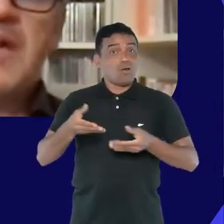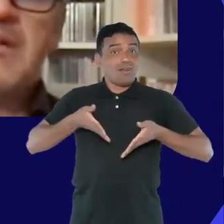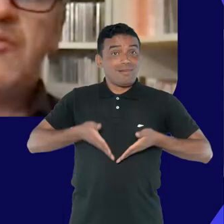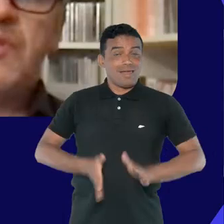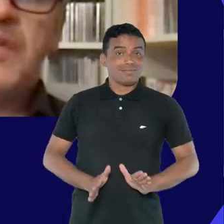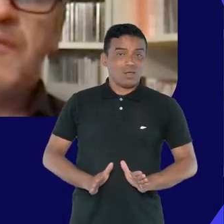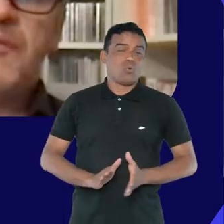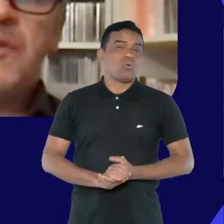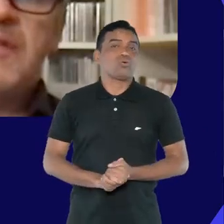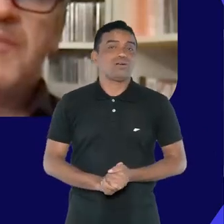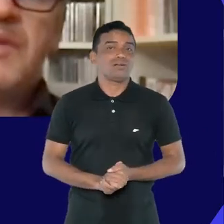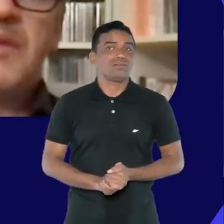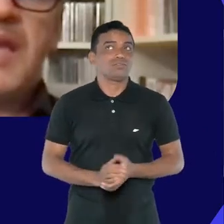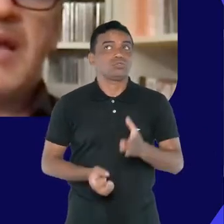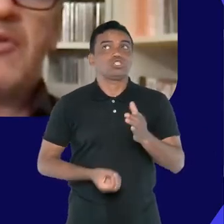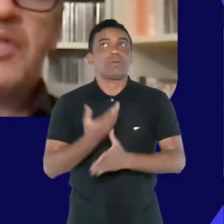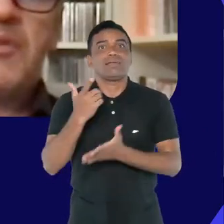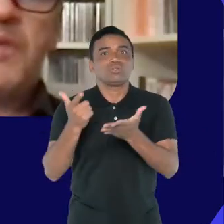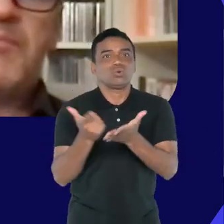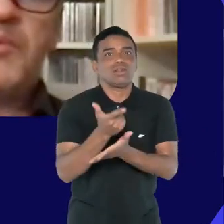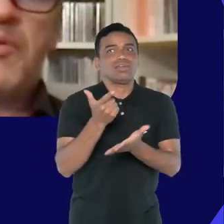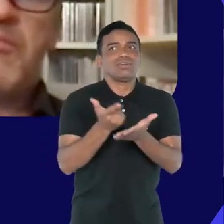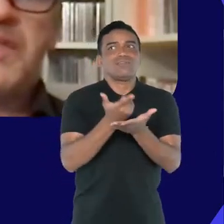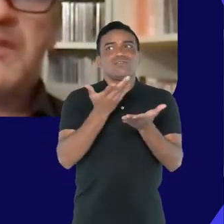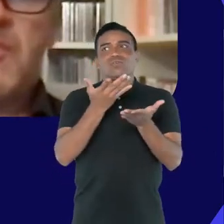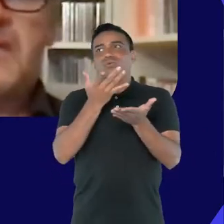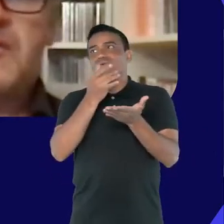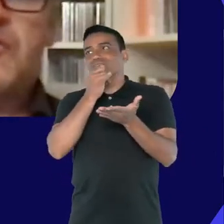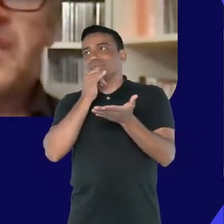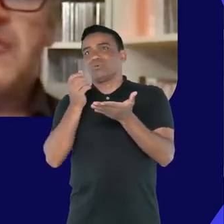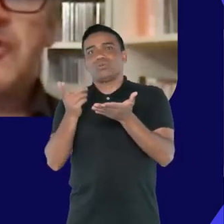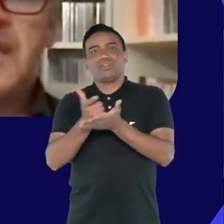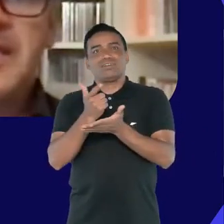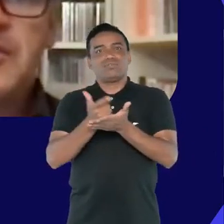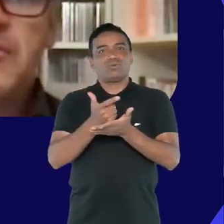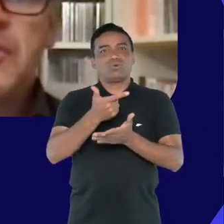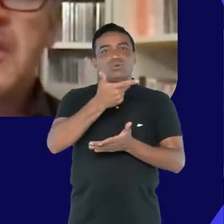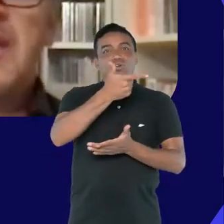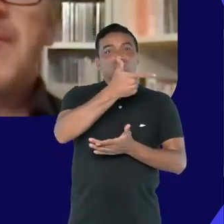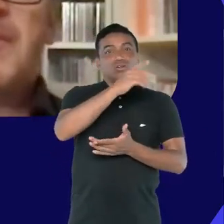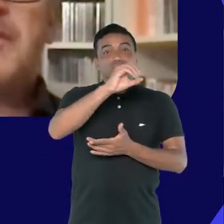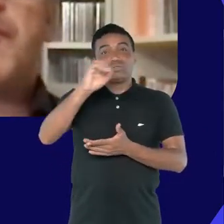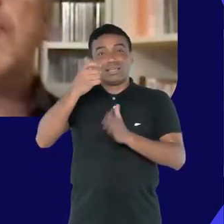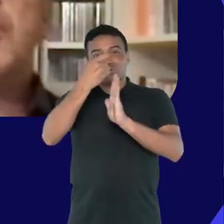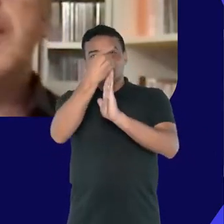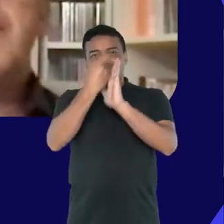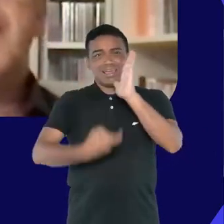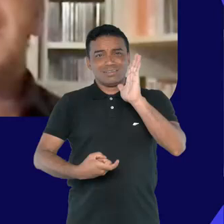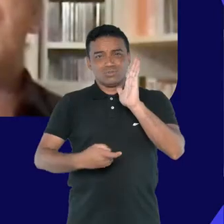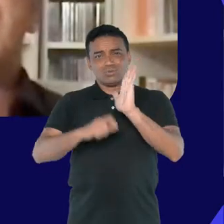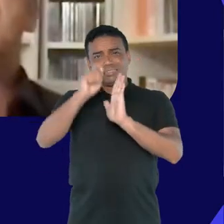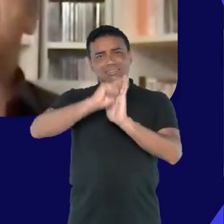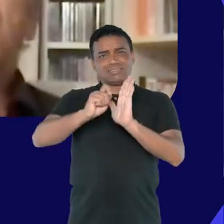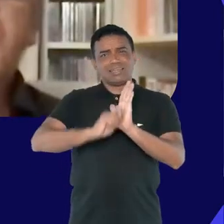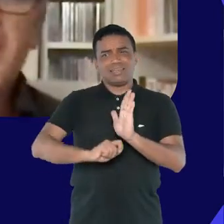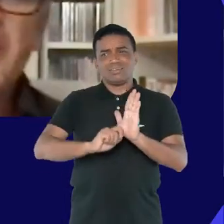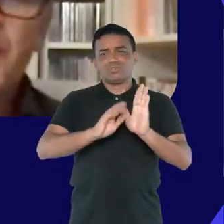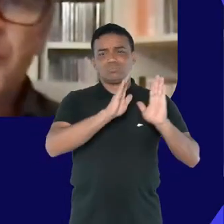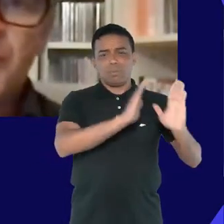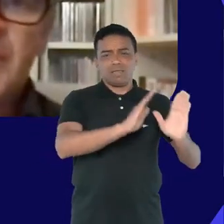aqui a falar de um livro que é constituído por, como disse, quase 200 textos, mas que foram escritos em